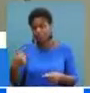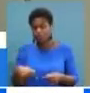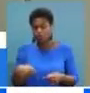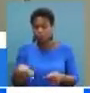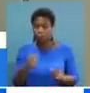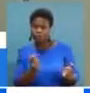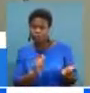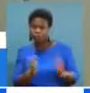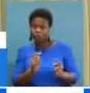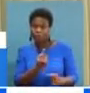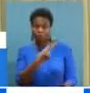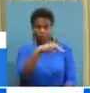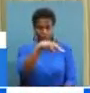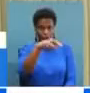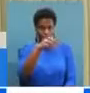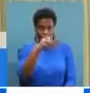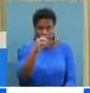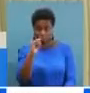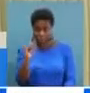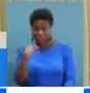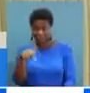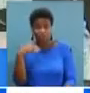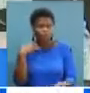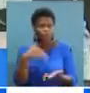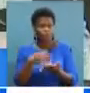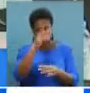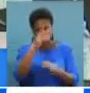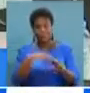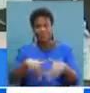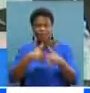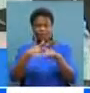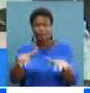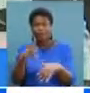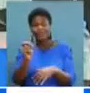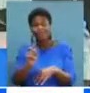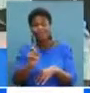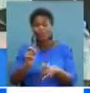ser geridas pelo NOSE. Nesta segunda-feira, aconteceu na praia a